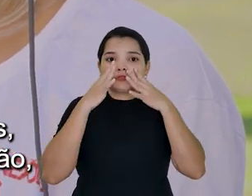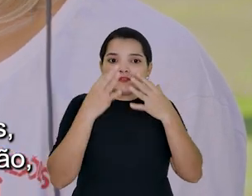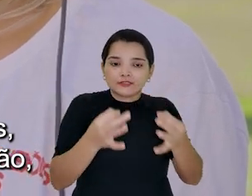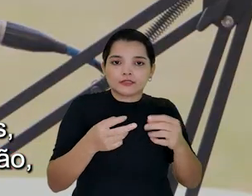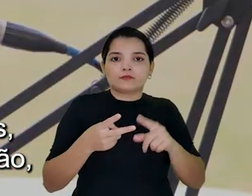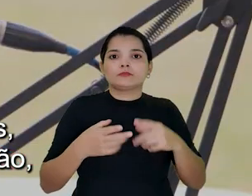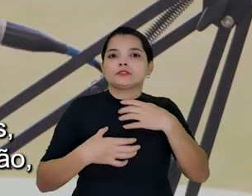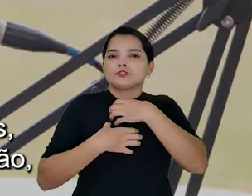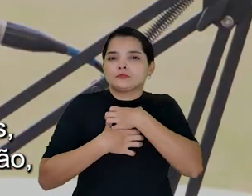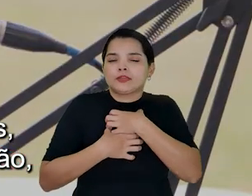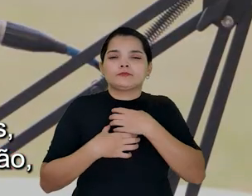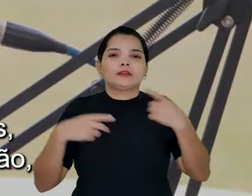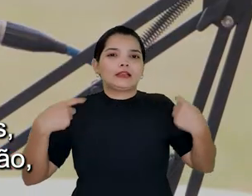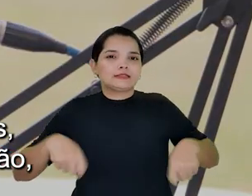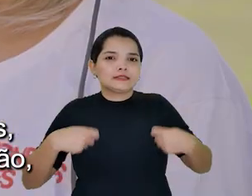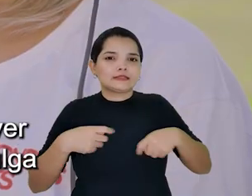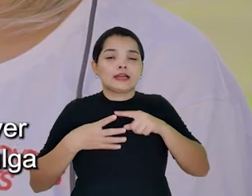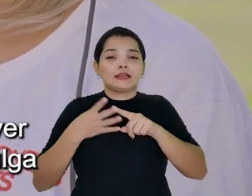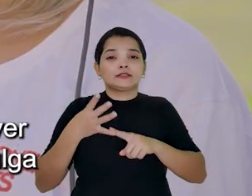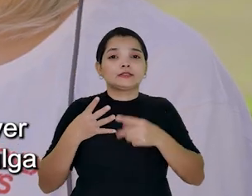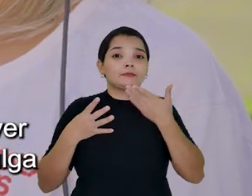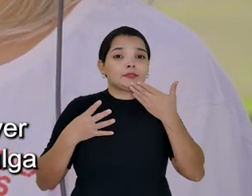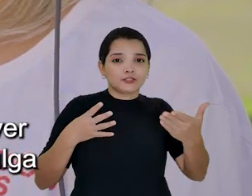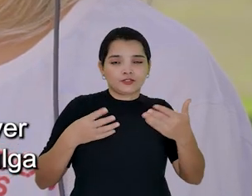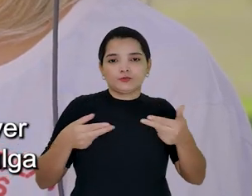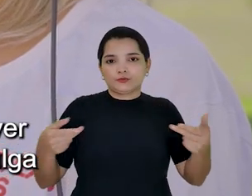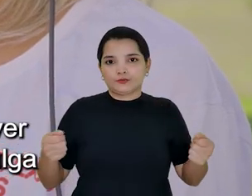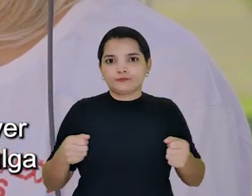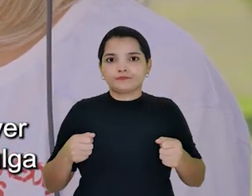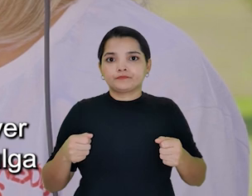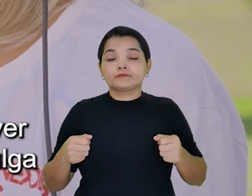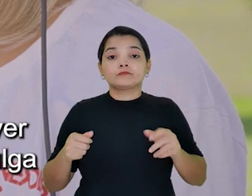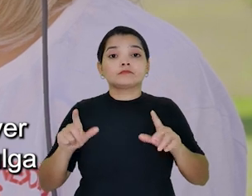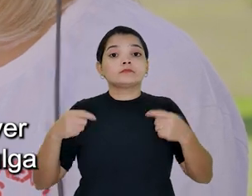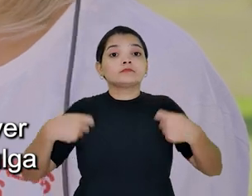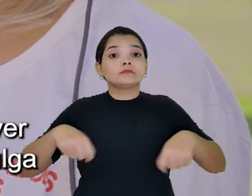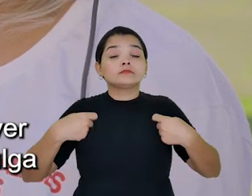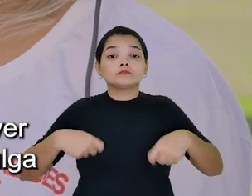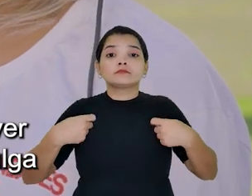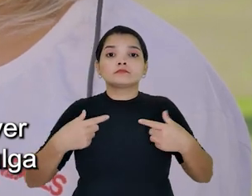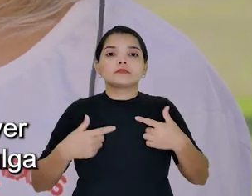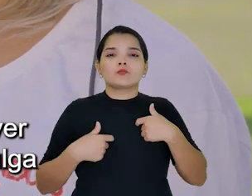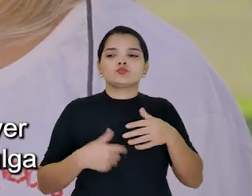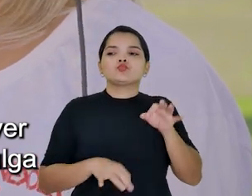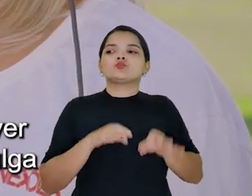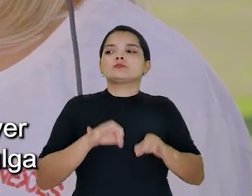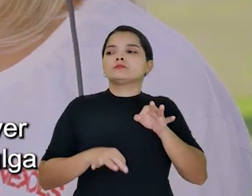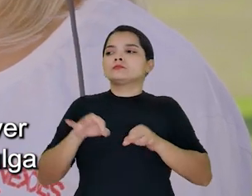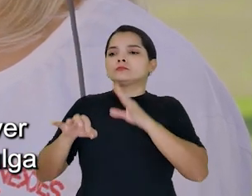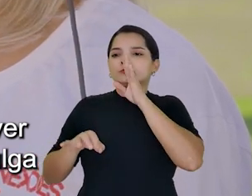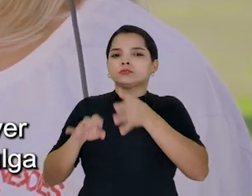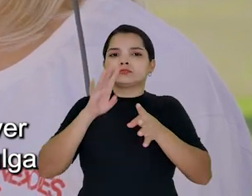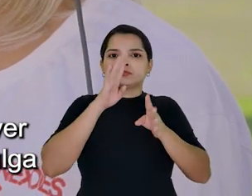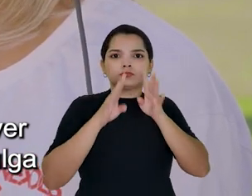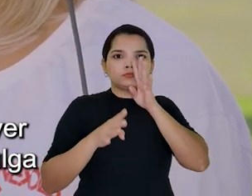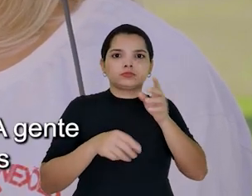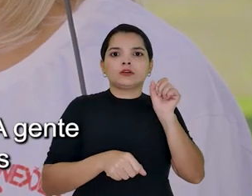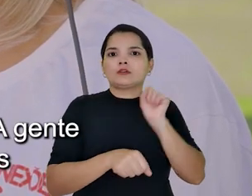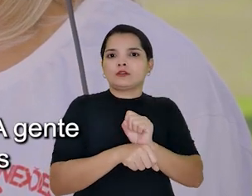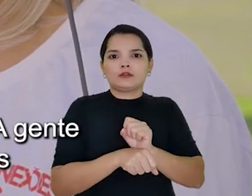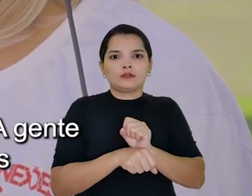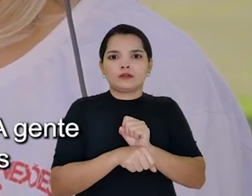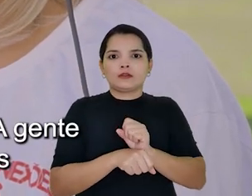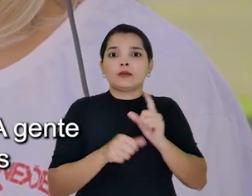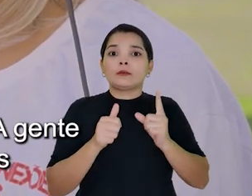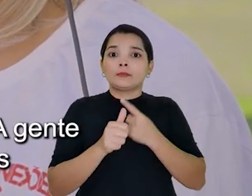pedido bacana eh a observação primeiro é a gente evitar os julgamentos e ver as coisas de fato como elas estão a gente julga